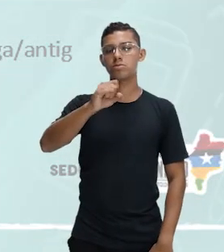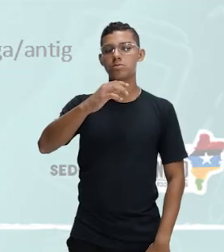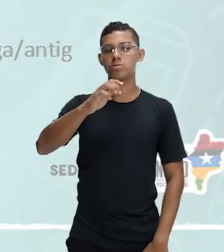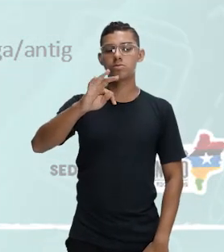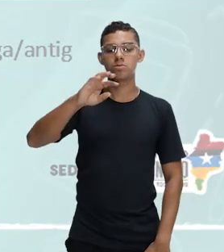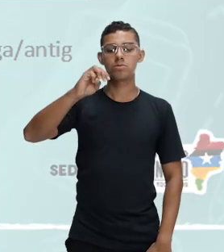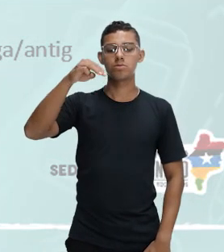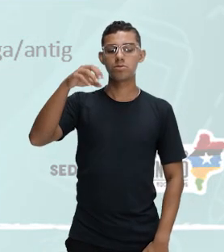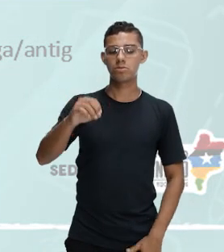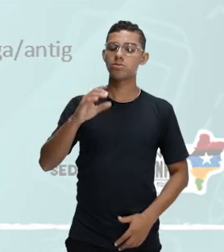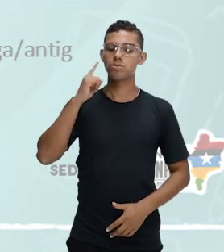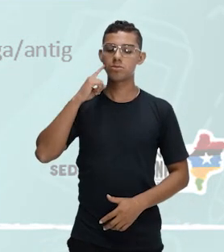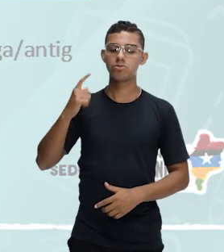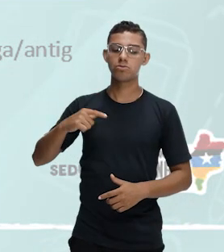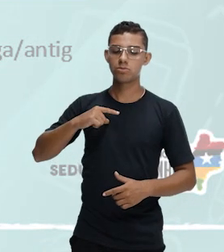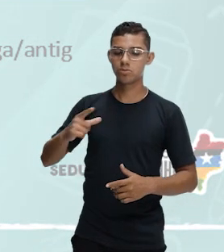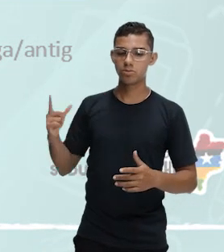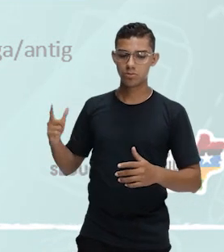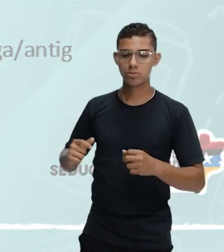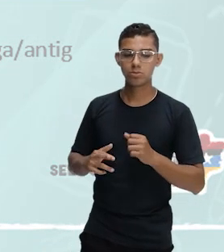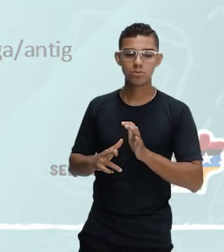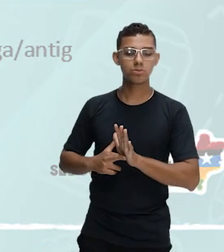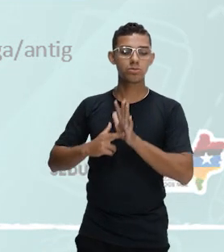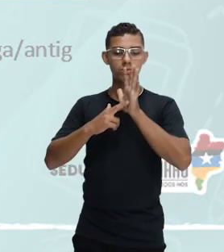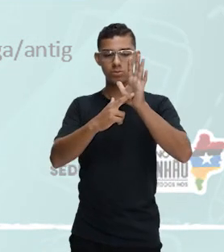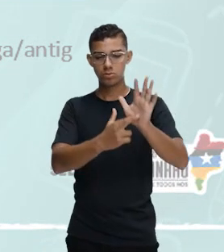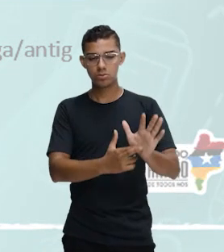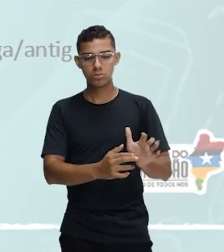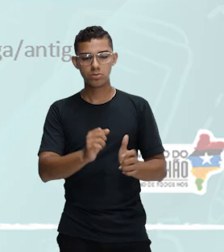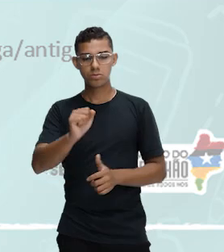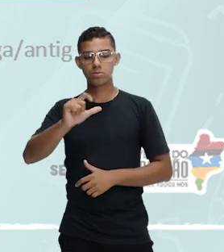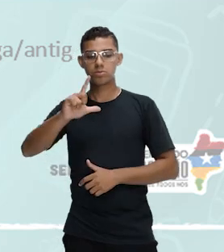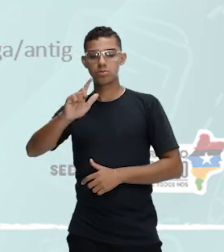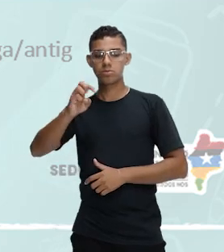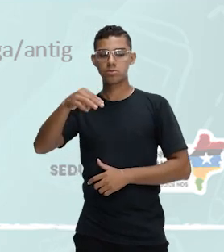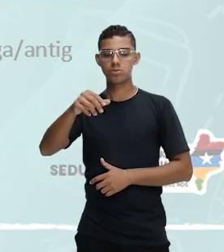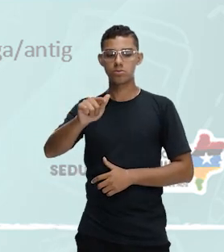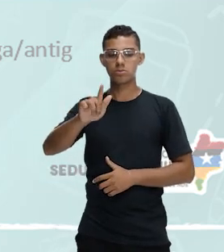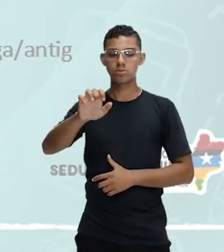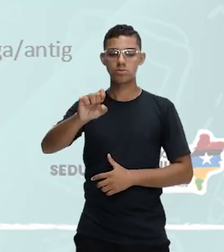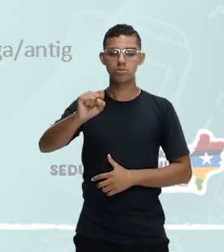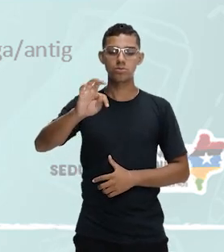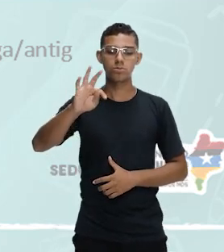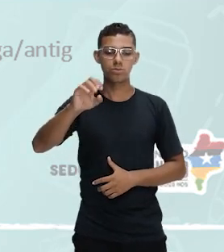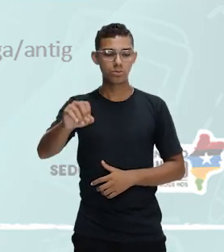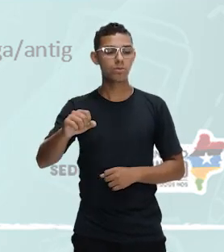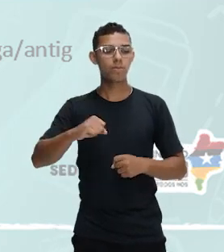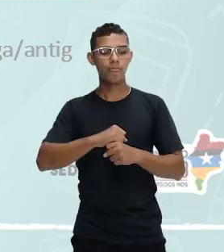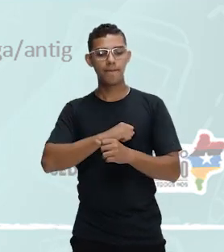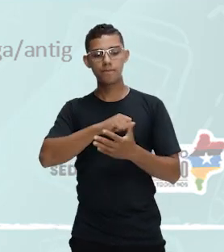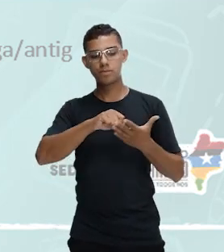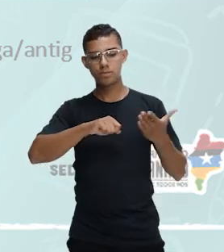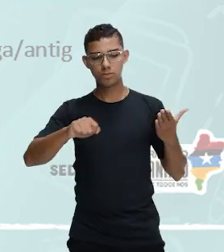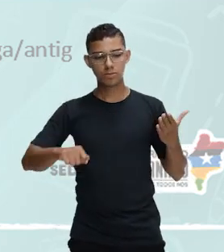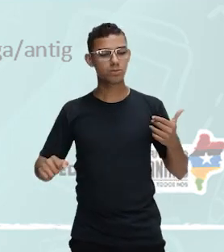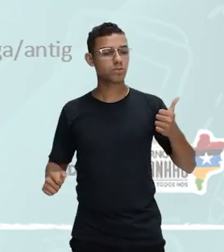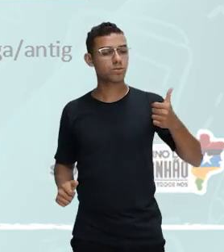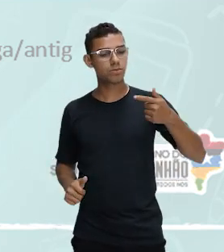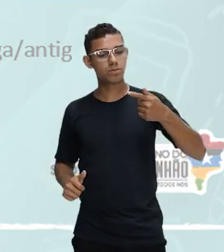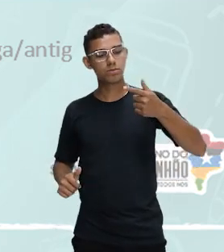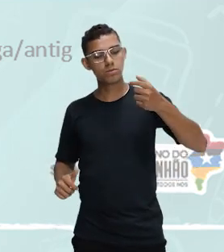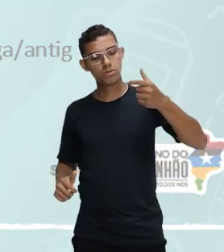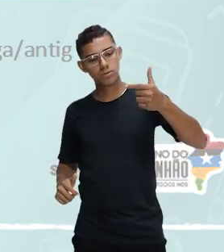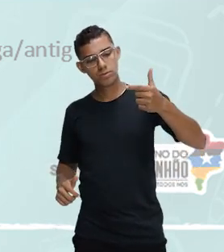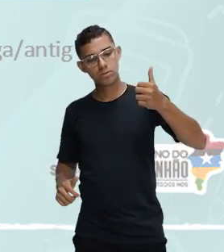de parte do Almagesto, que é a obra dele, né, escrito entre 127 e 151 anos depois de Cristo,